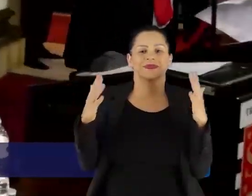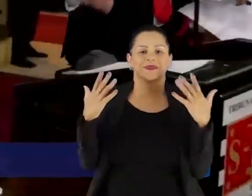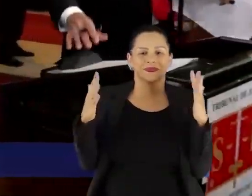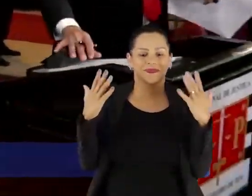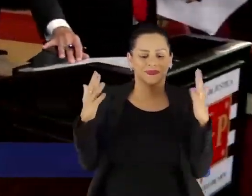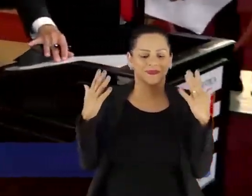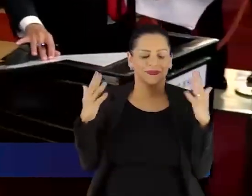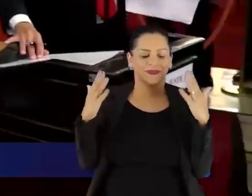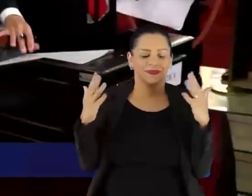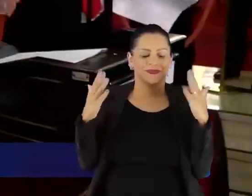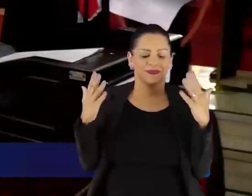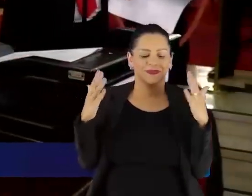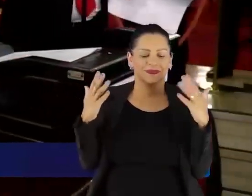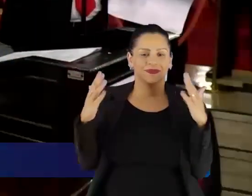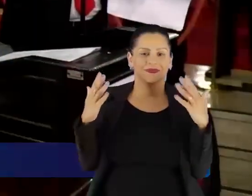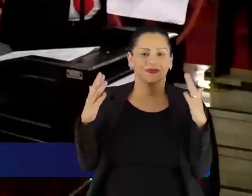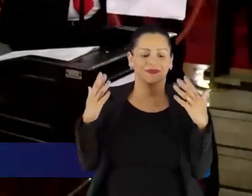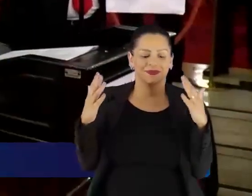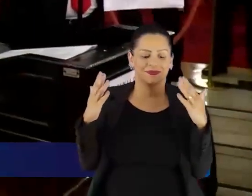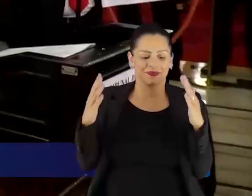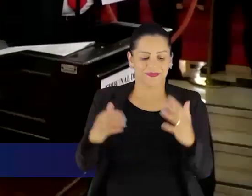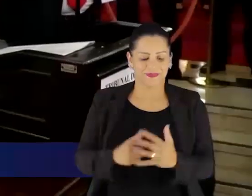E aí